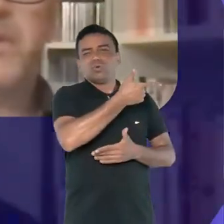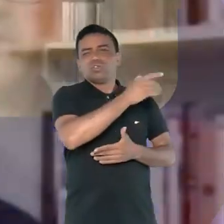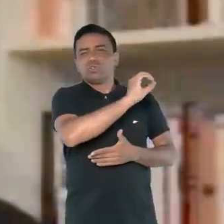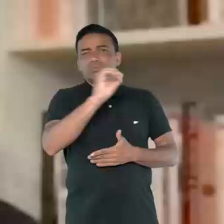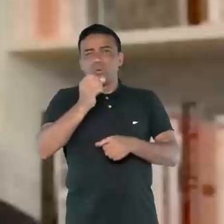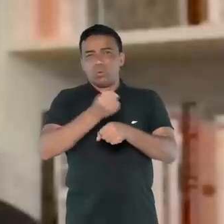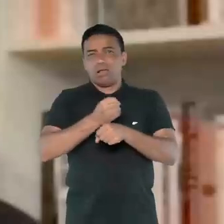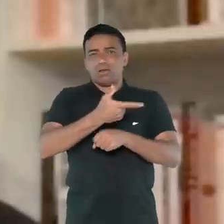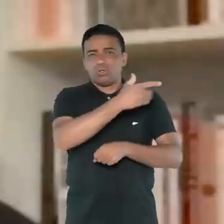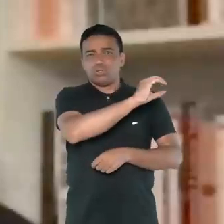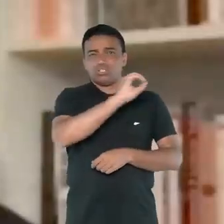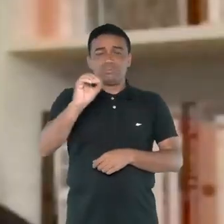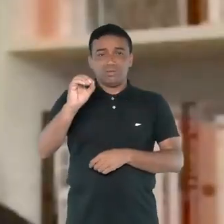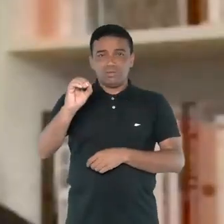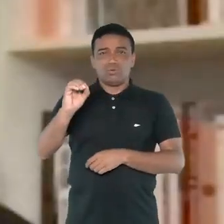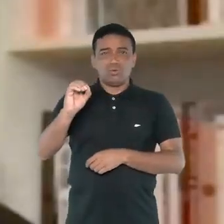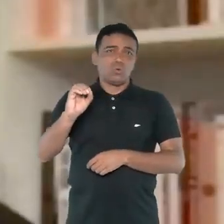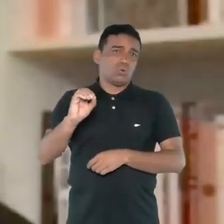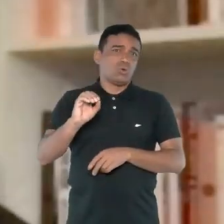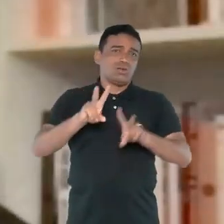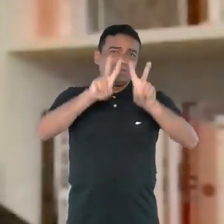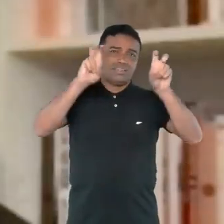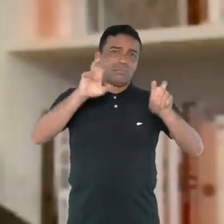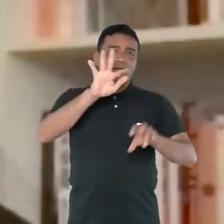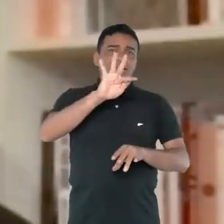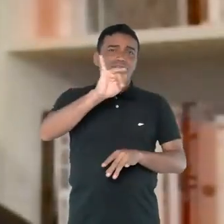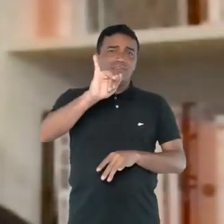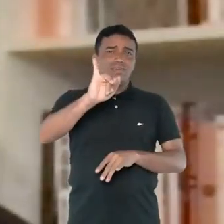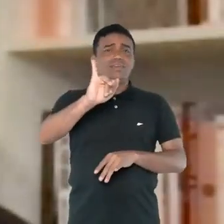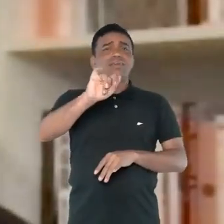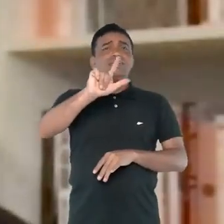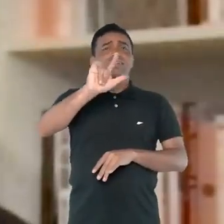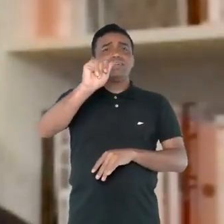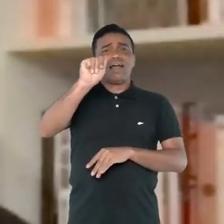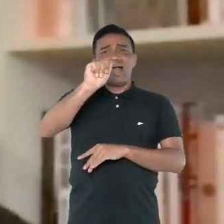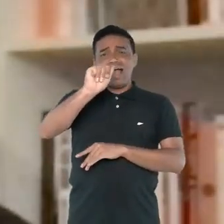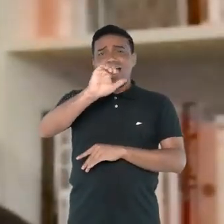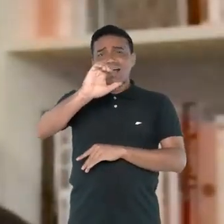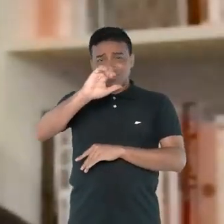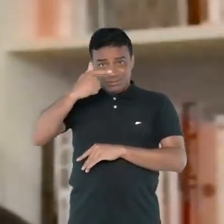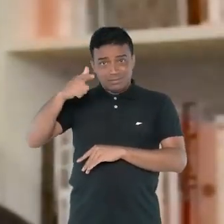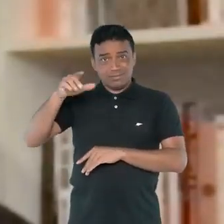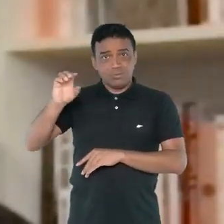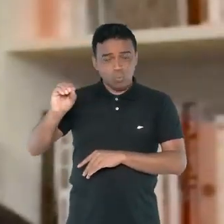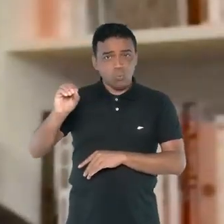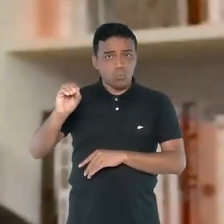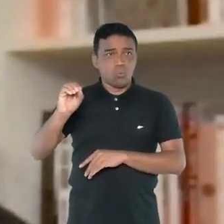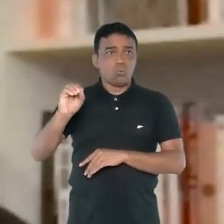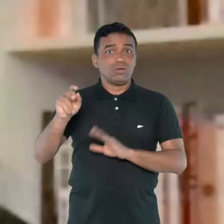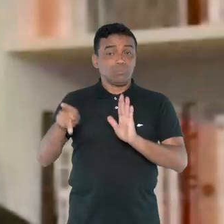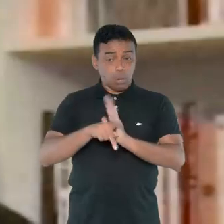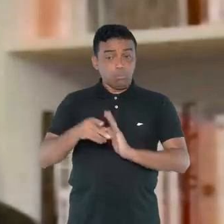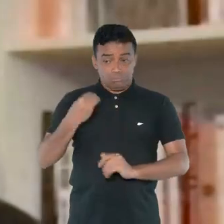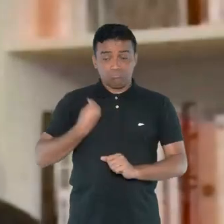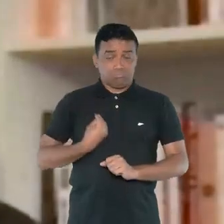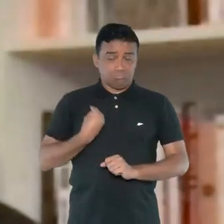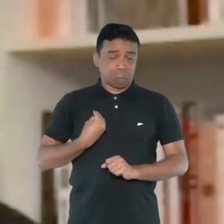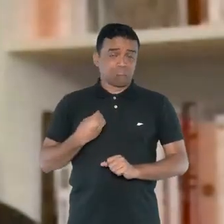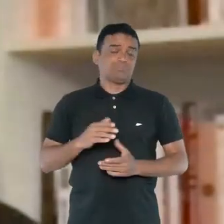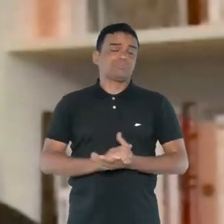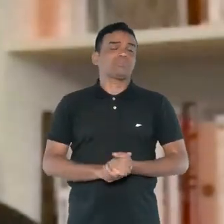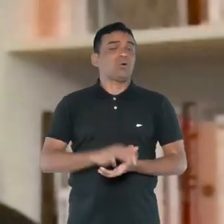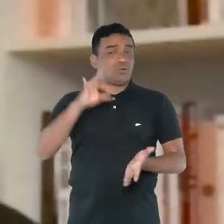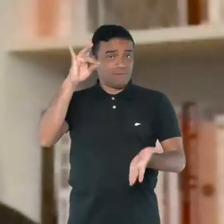o tema da filiação, o tema da paternidade esteve sempre e continua a estar muito presente. E,